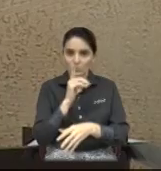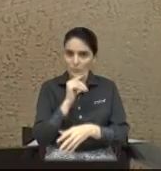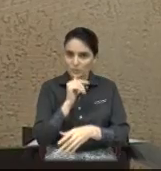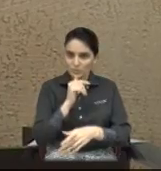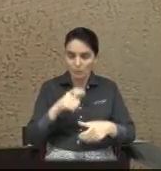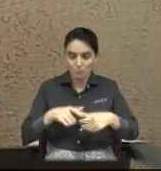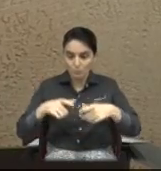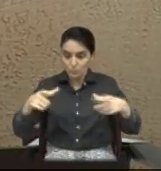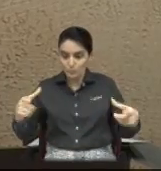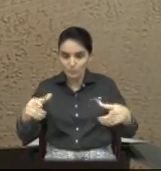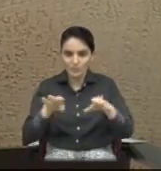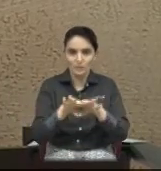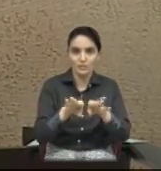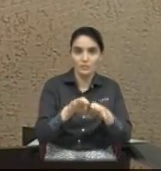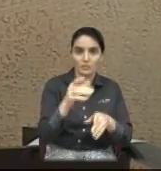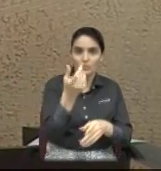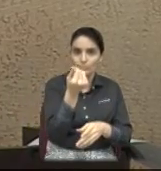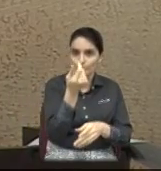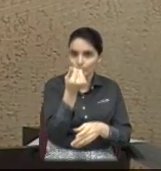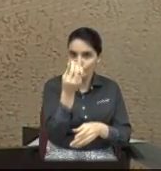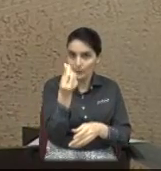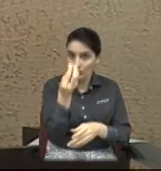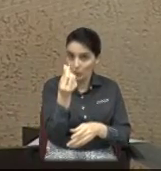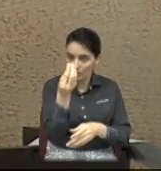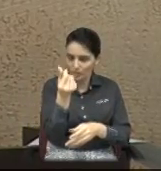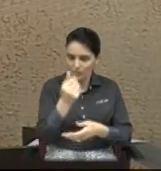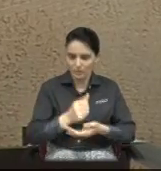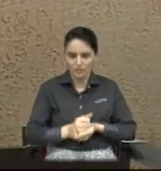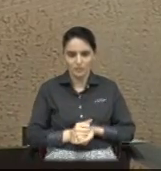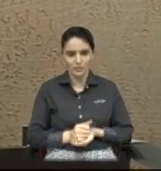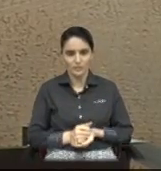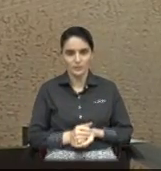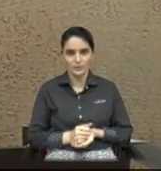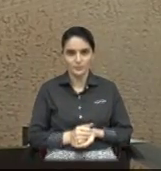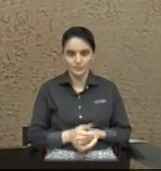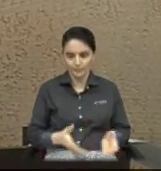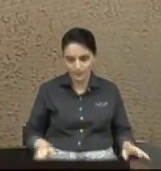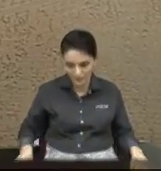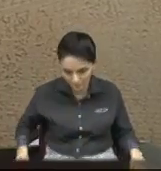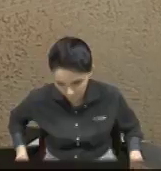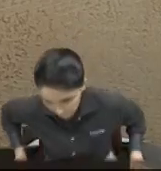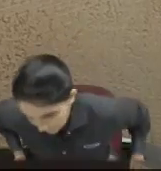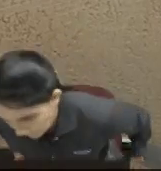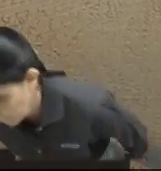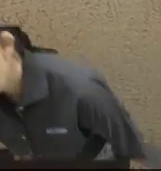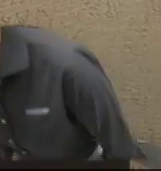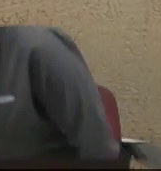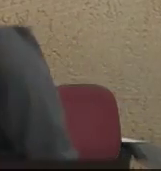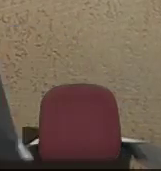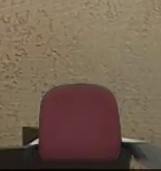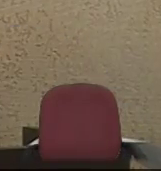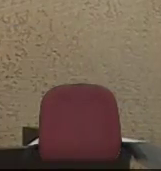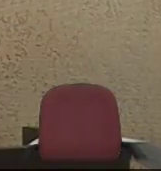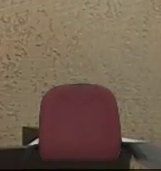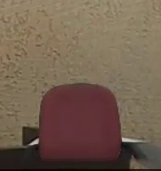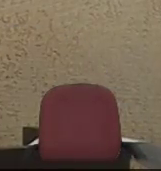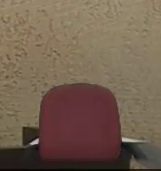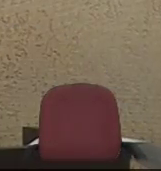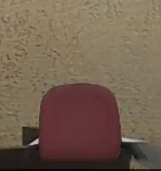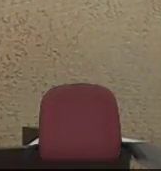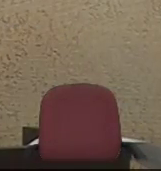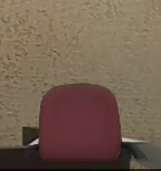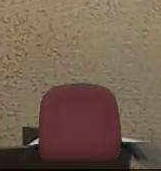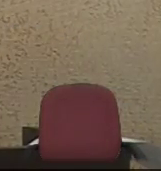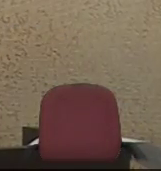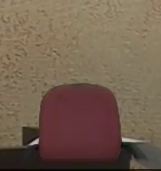e qualidade. No Brasil, temos o problema da má distribuição de água no território nacional, fato responsável por regiões metropolitanas